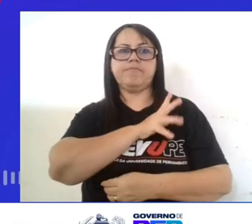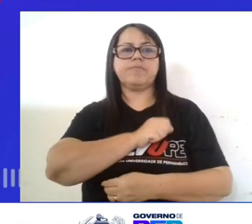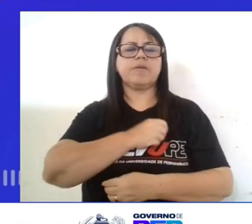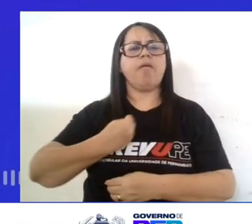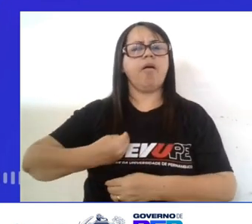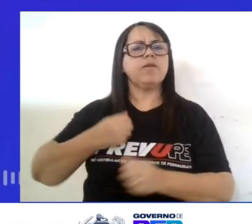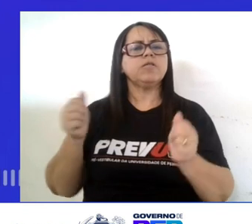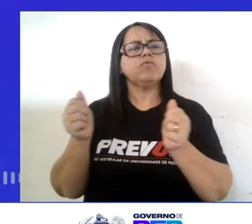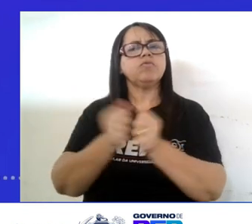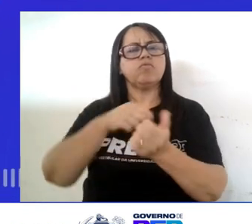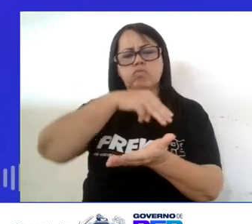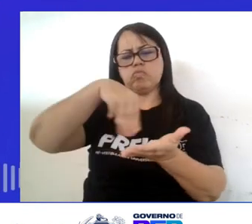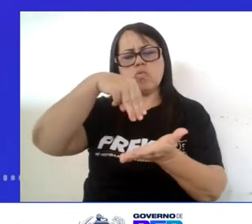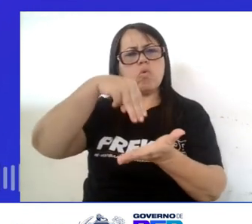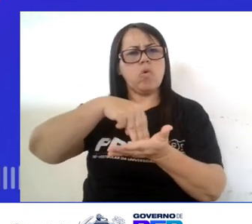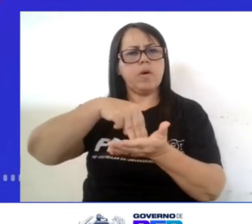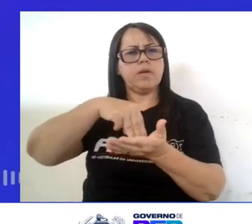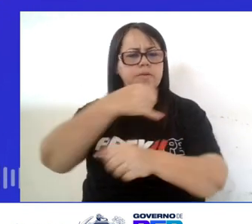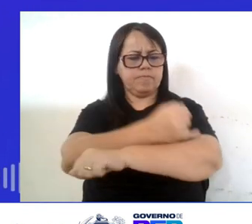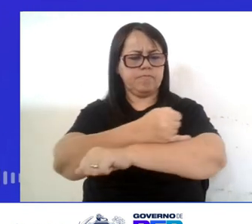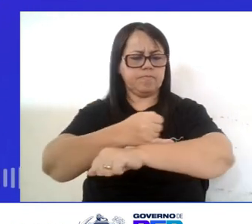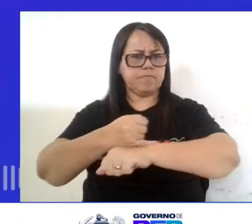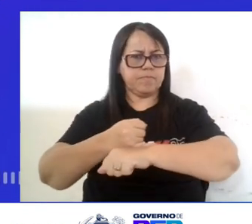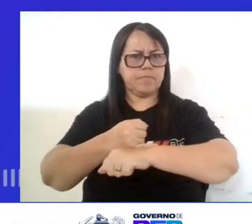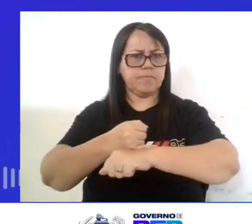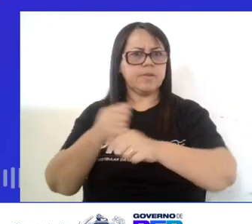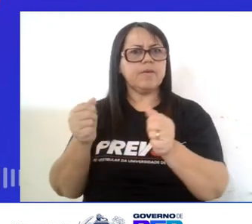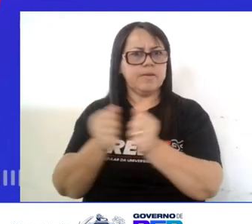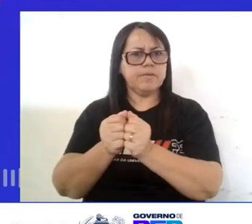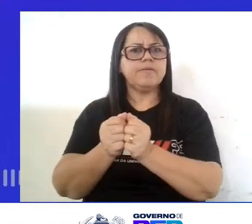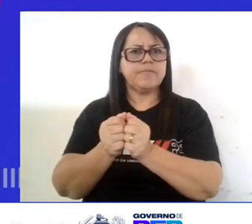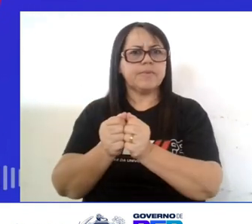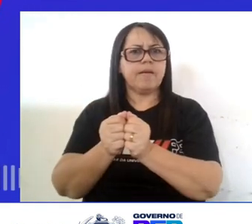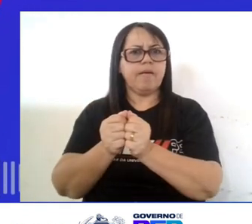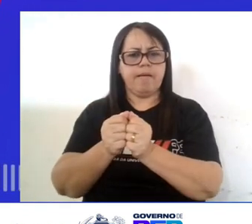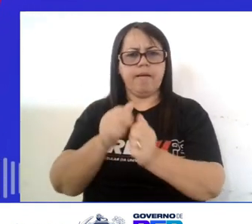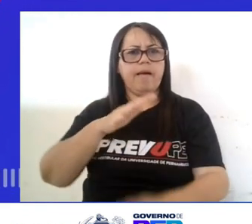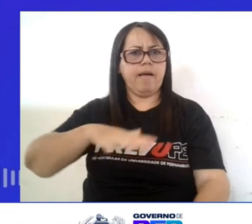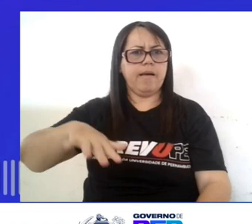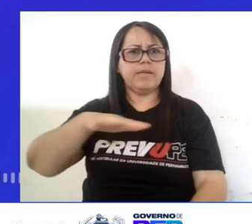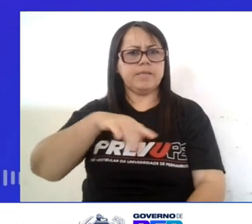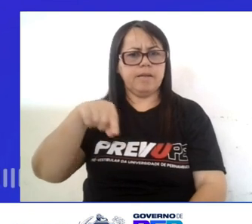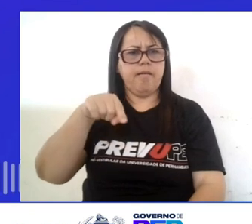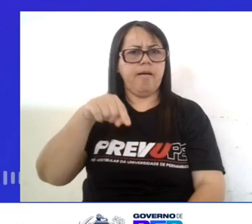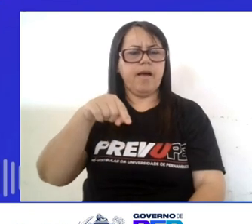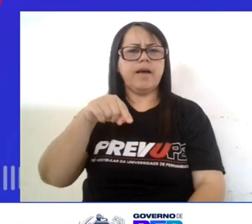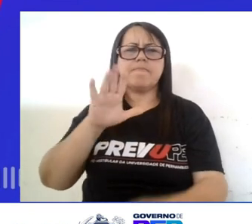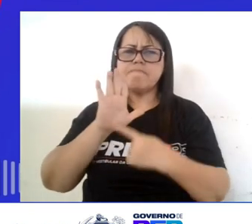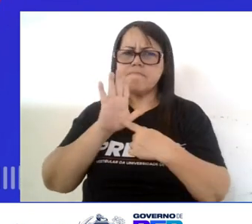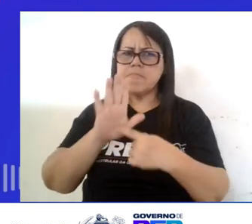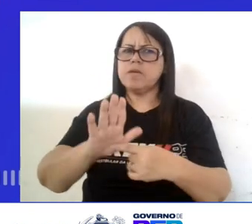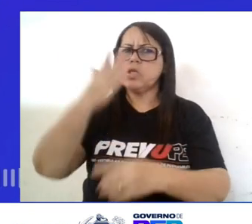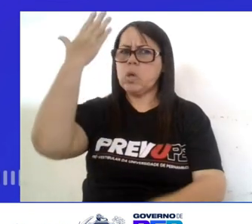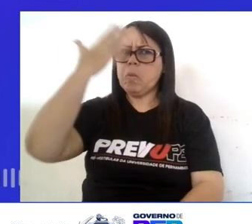faixa do Oriente Médio junto ao rio Jordão trata--se de uma das regiões que registra alguns